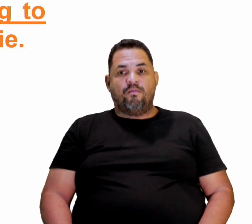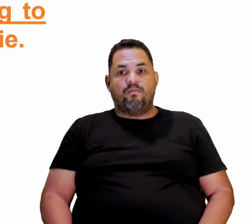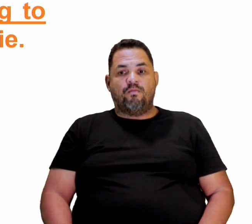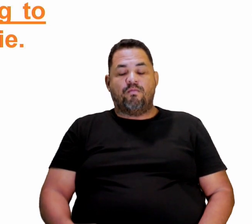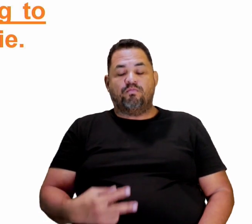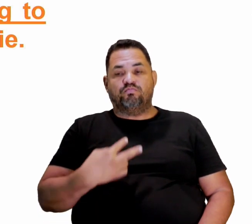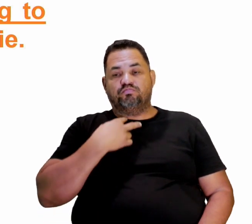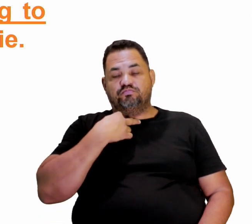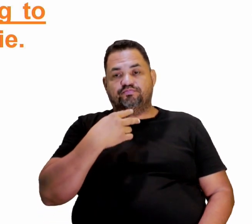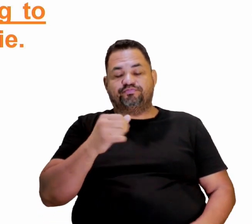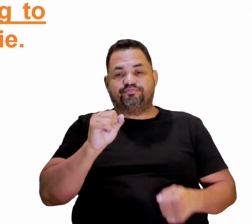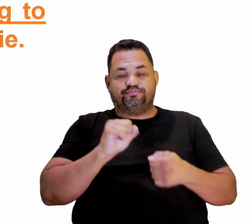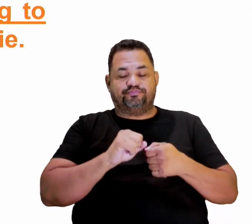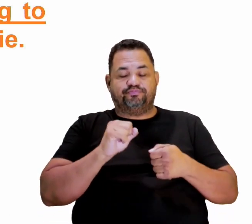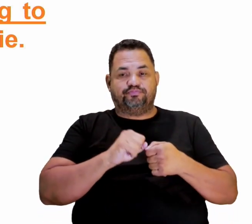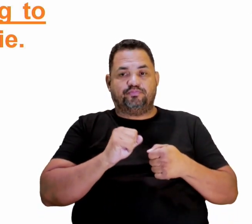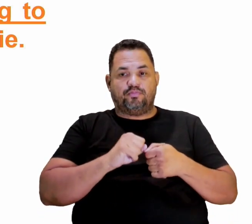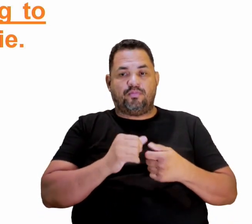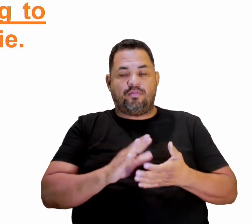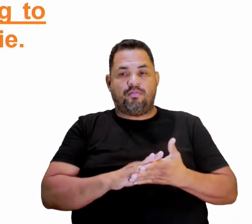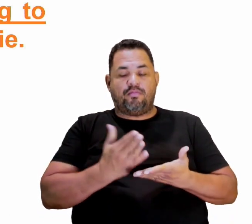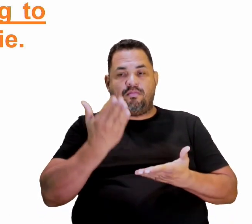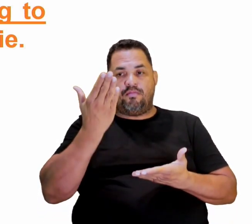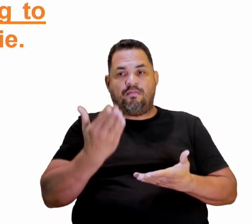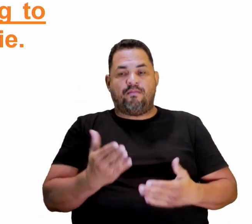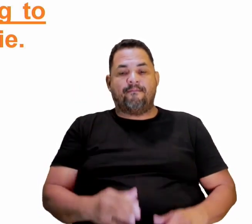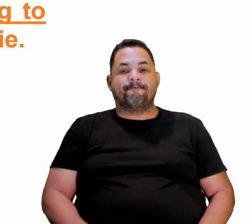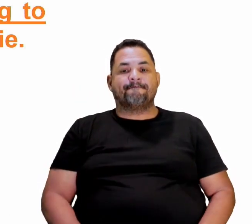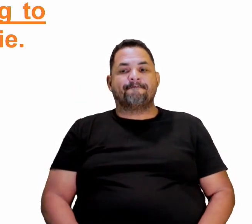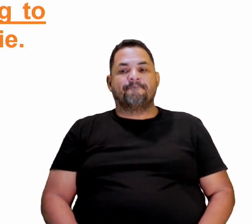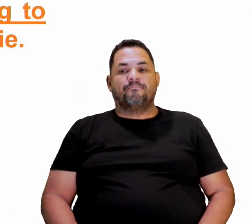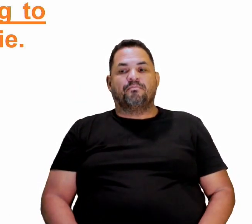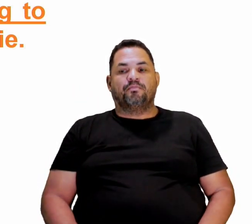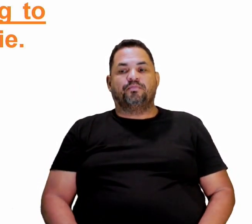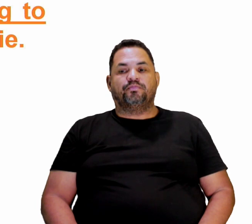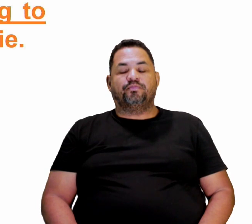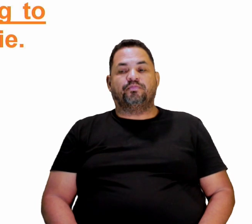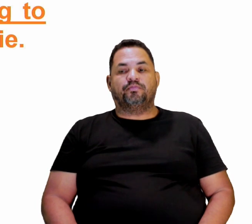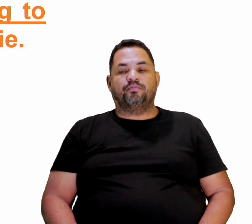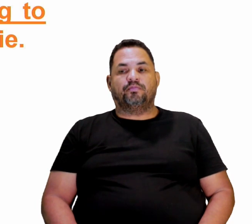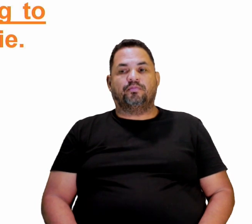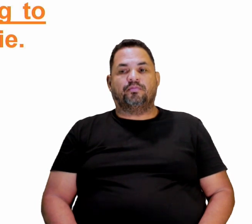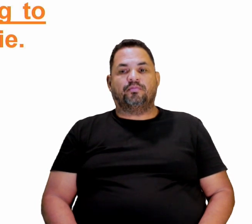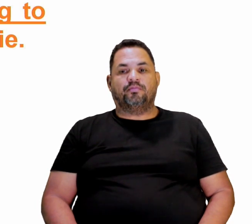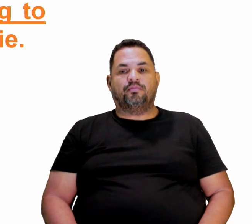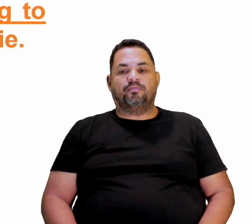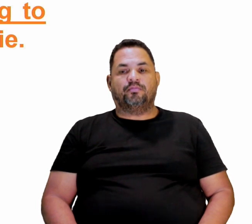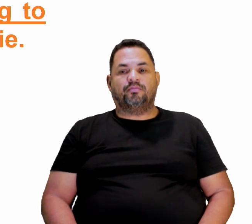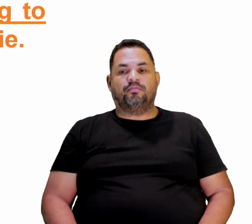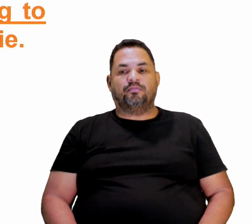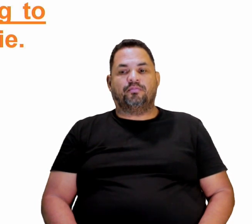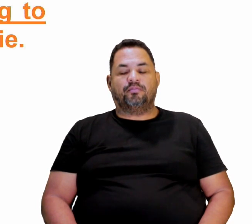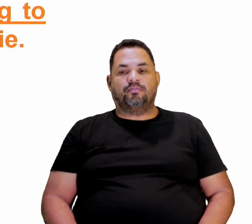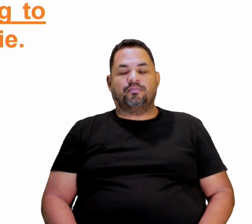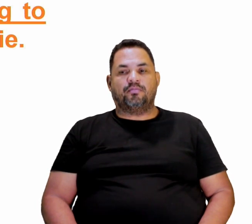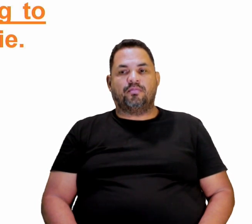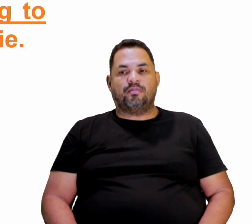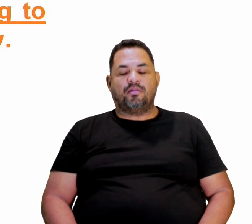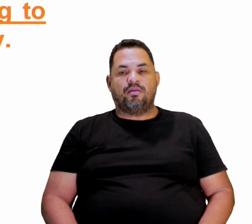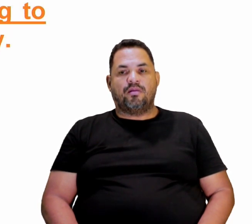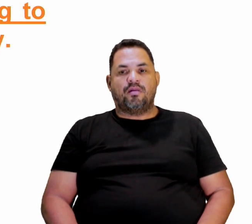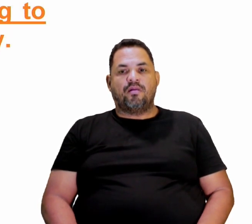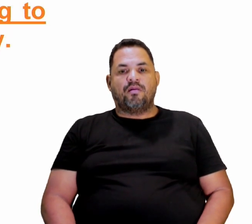esse tio já tá aí justamente para deixar esse meu verbo com a questão do infinitivo conjugação